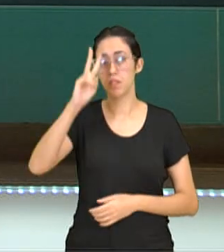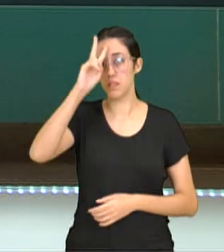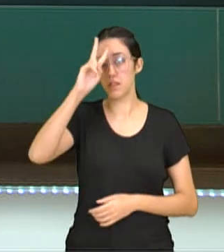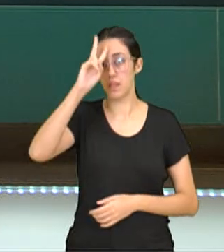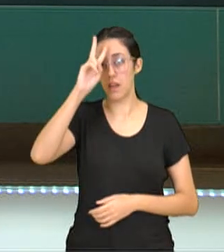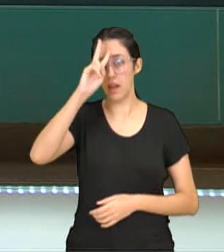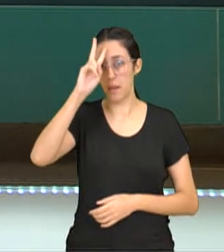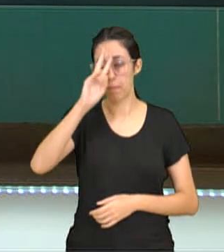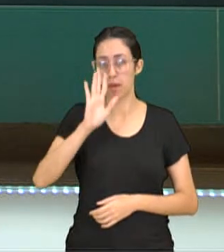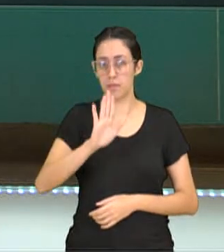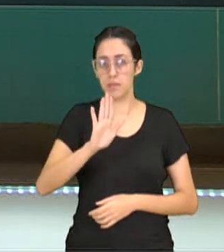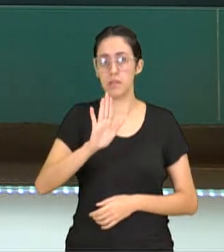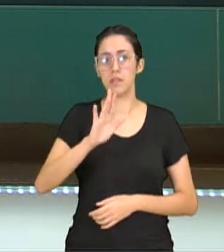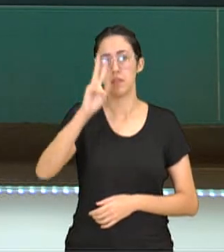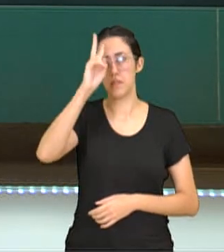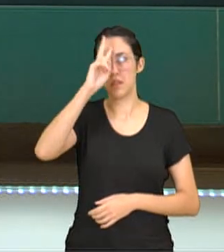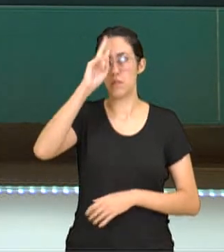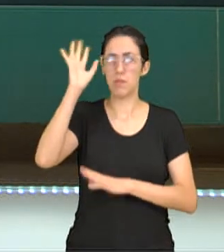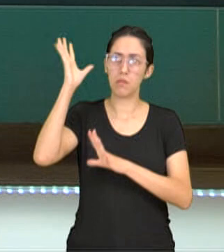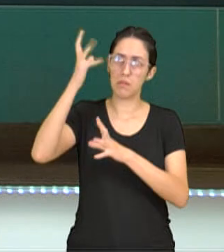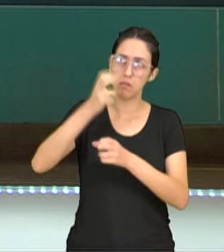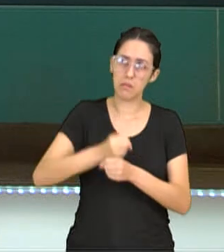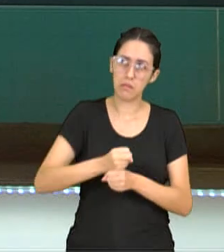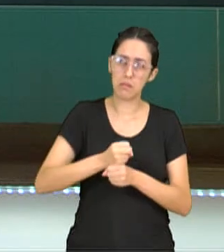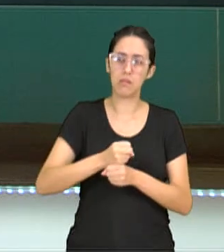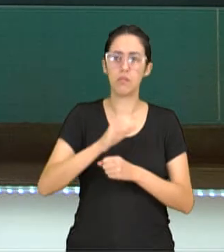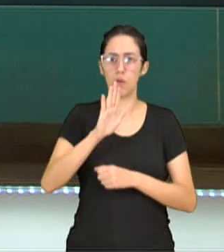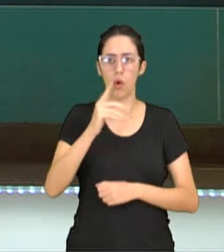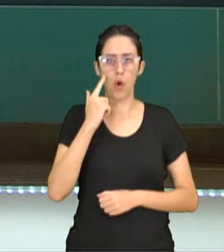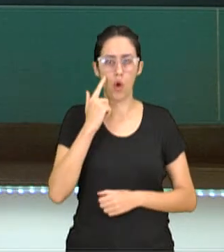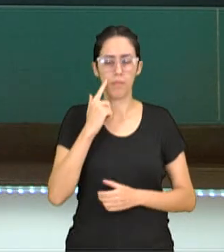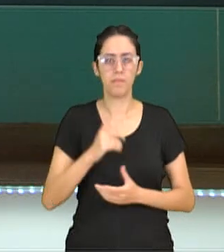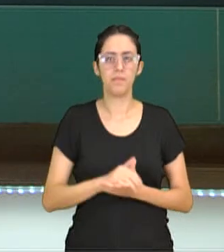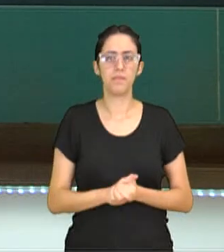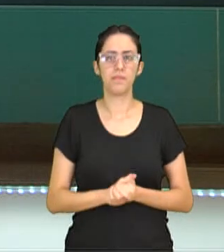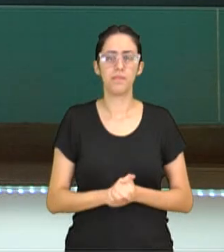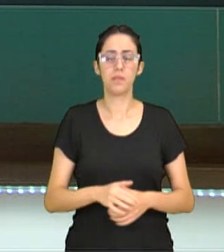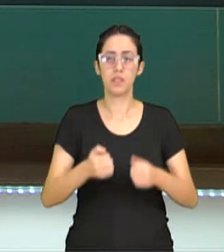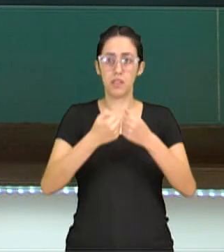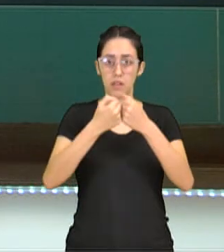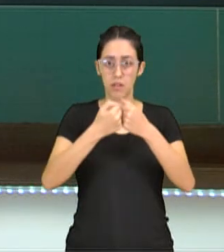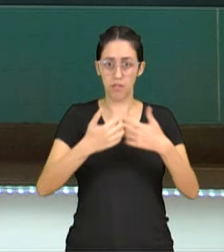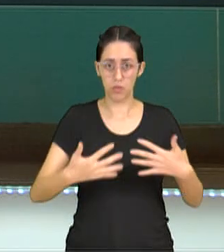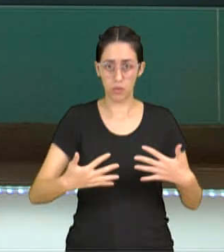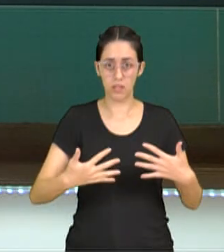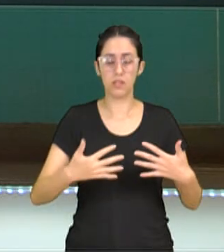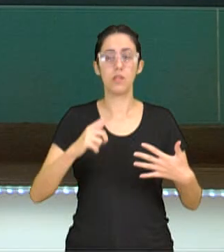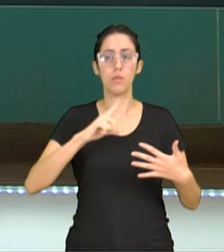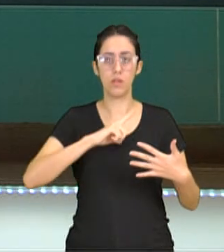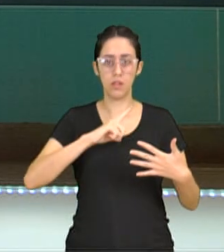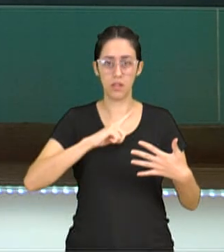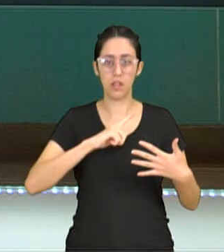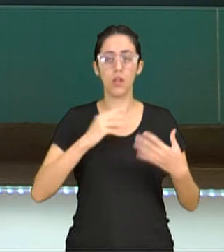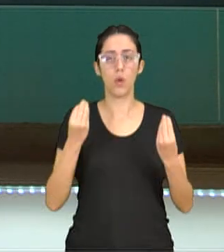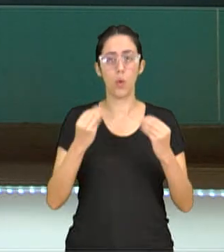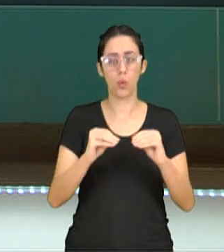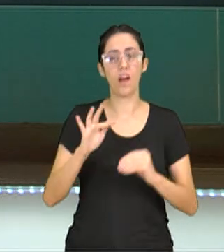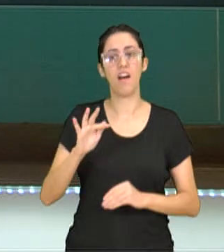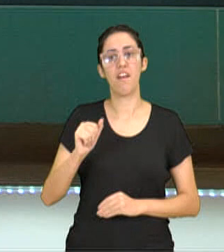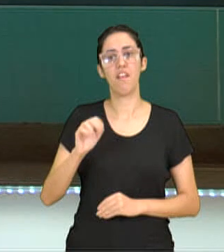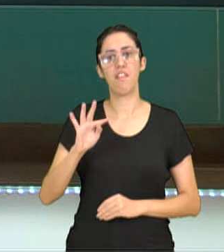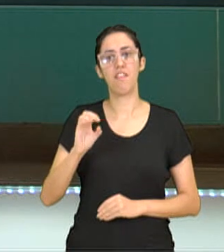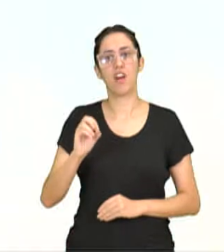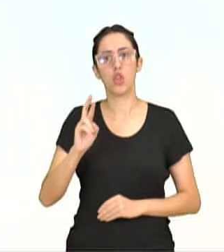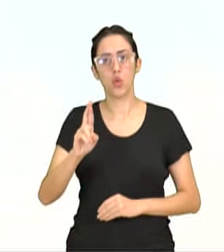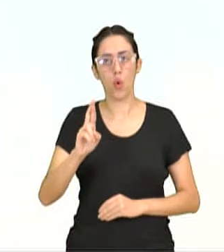tá bom? Vamos trazer a memória aí. Vamos lá, uma forçadinha. Eu tenho a fatoração colocando o fator comum em evidência. Olha